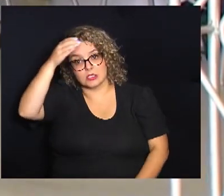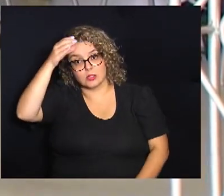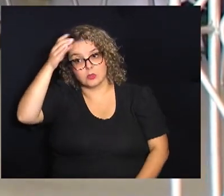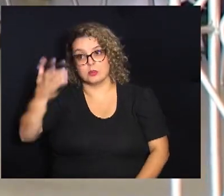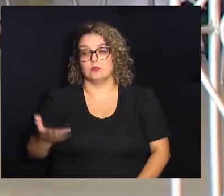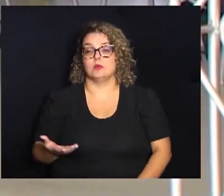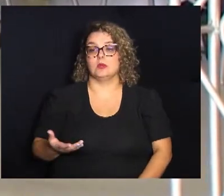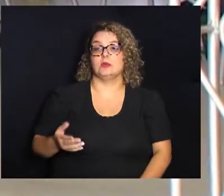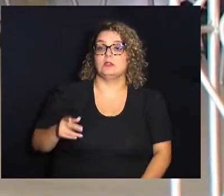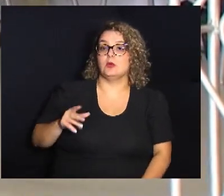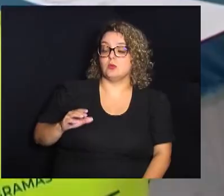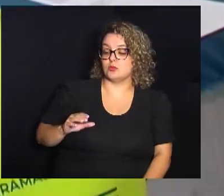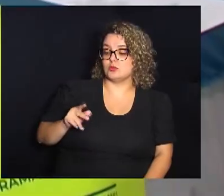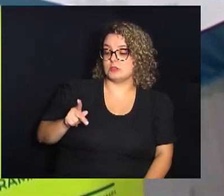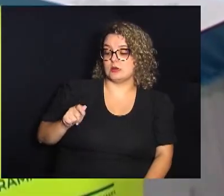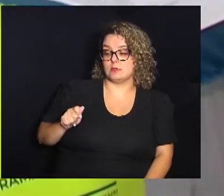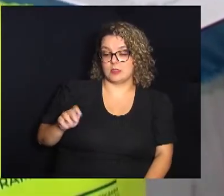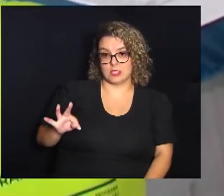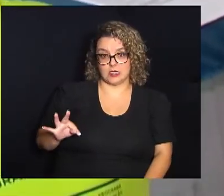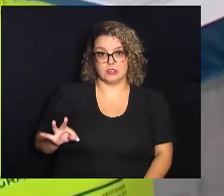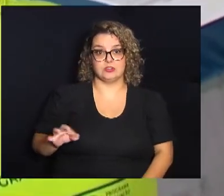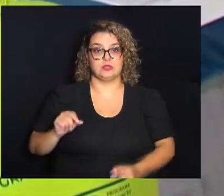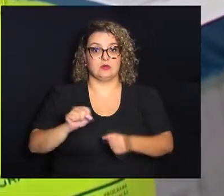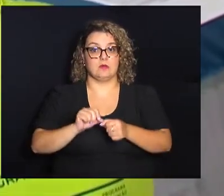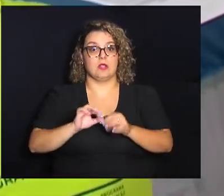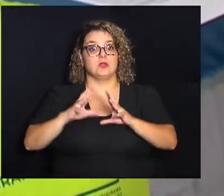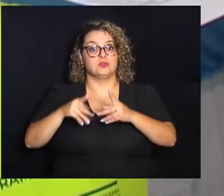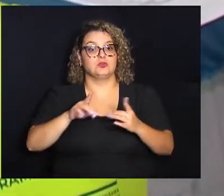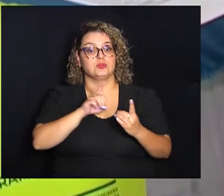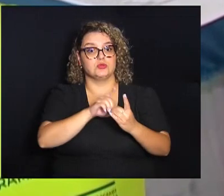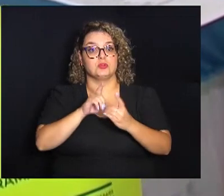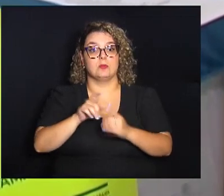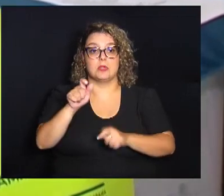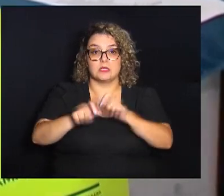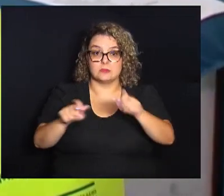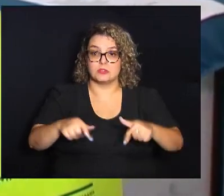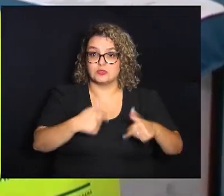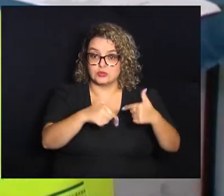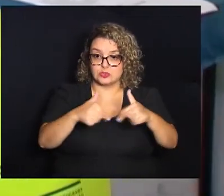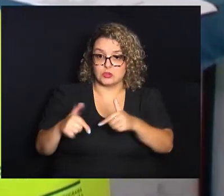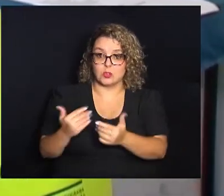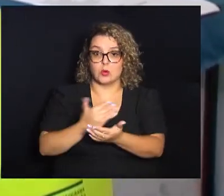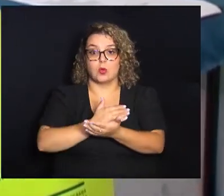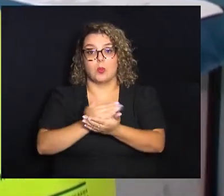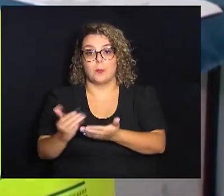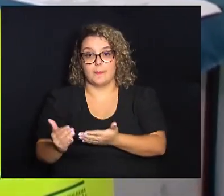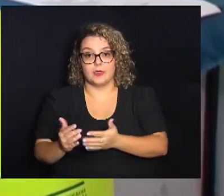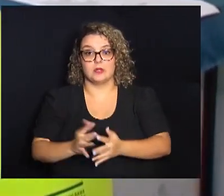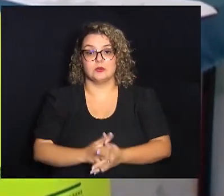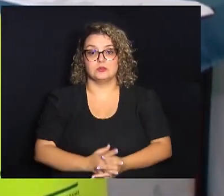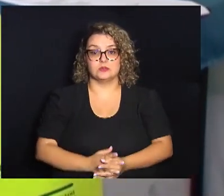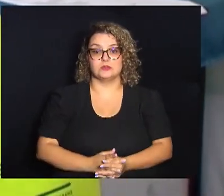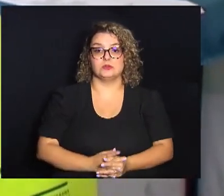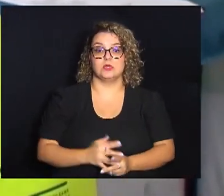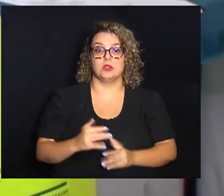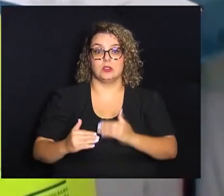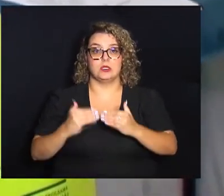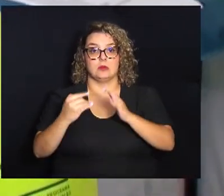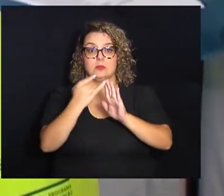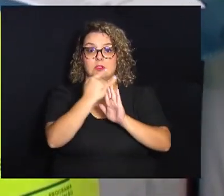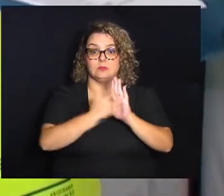o CEPAT, ele faz toda a consultoria pro trabalhador, que começou com isso, elaborando